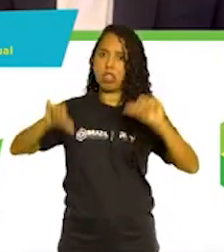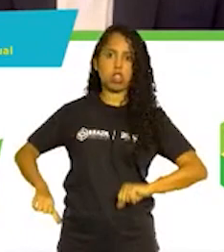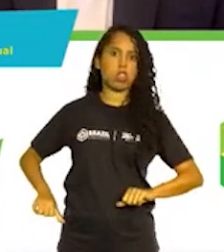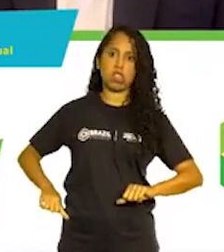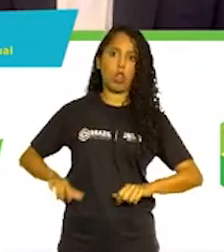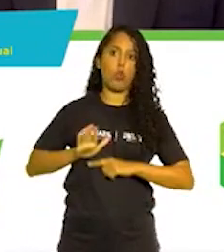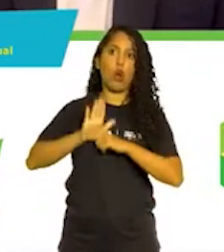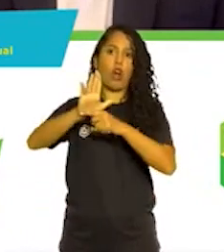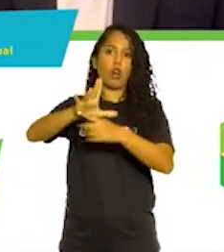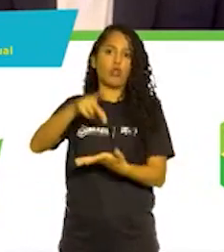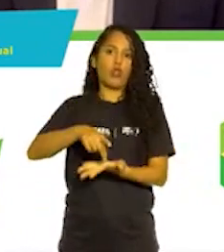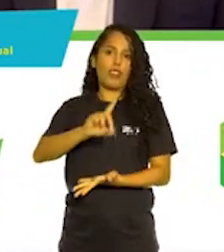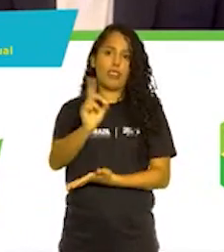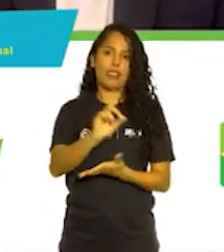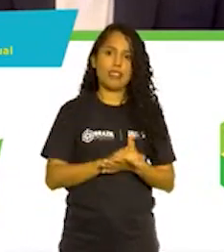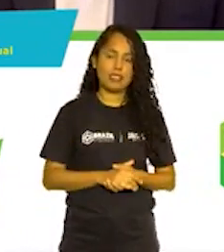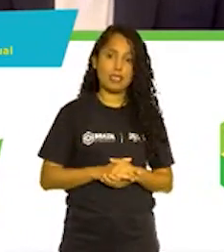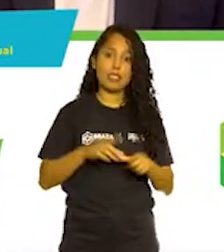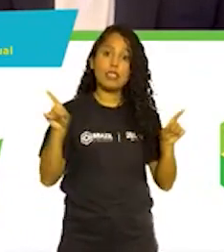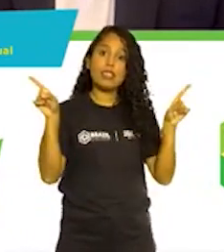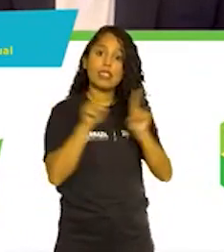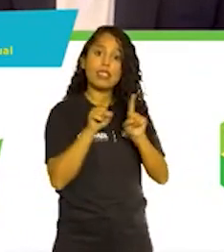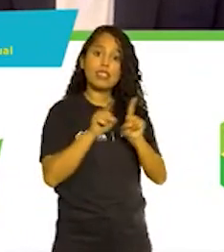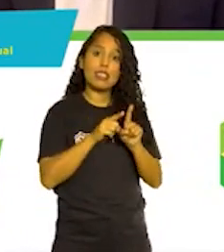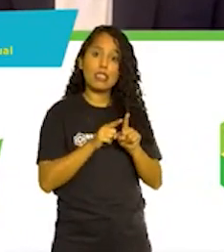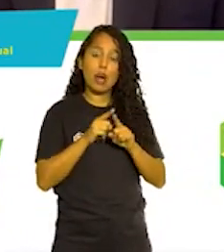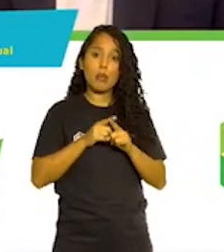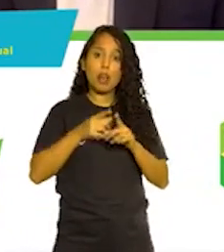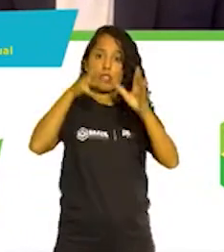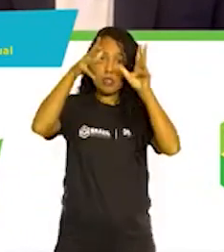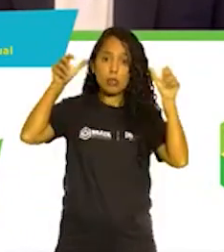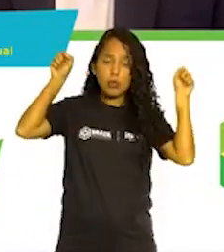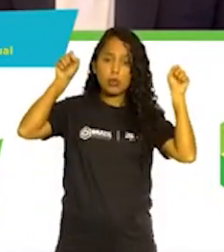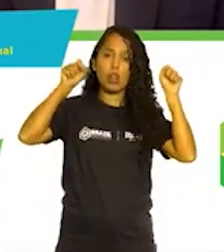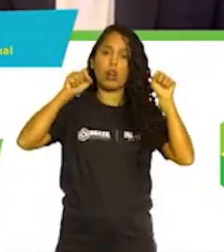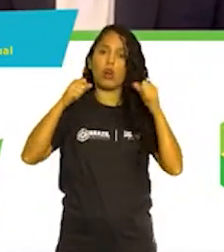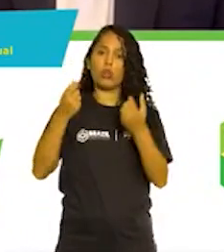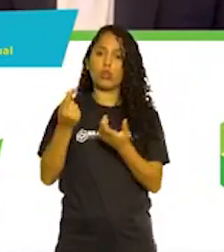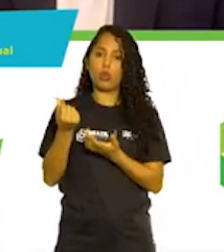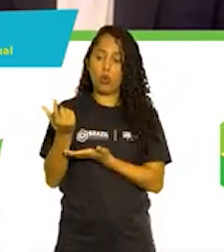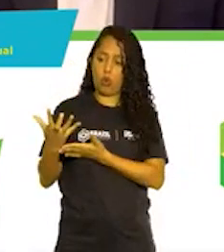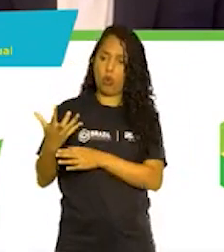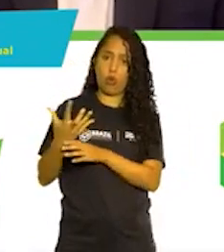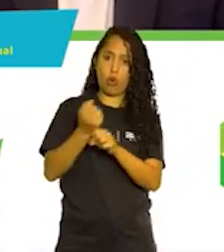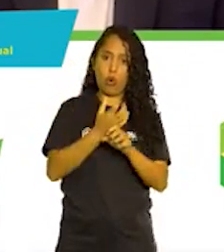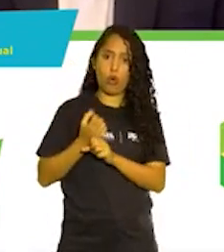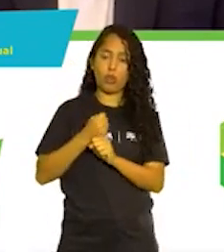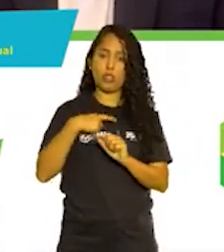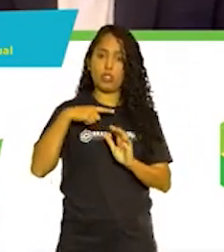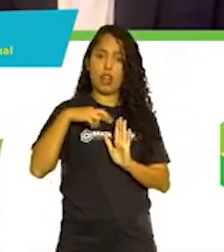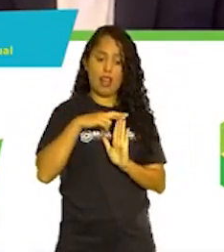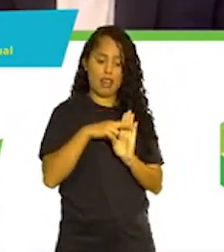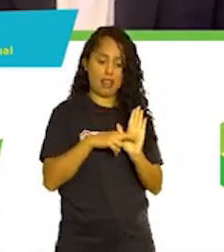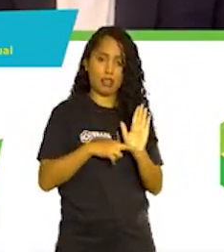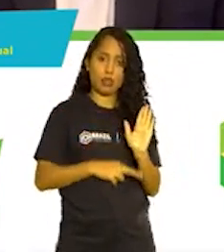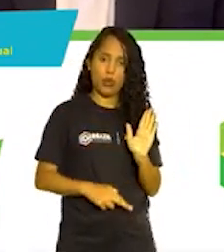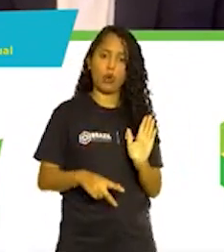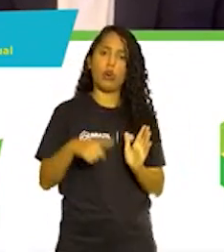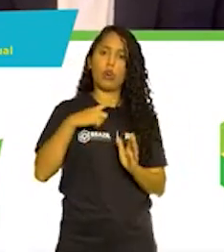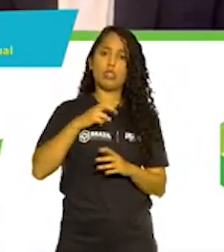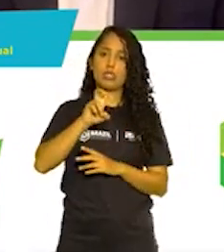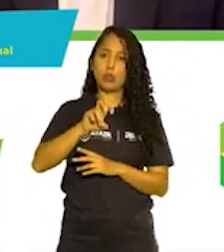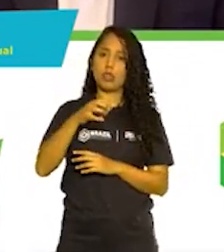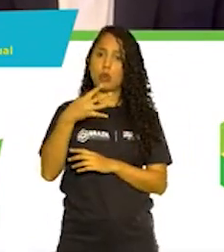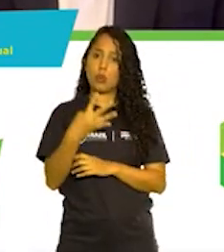o TCU, o Tribunal de Contas da União, desconfia num relatório, apresentou um relatório de que 54 bilhões